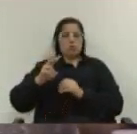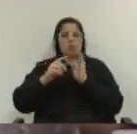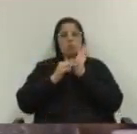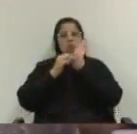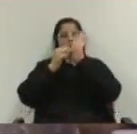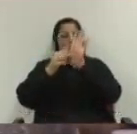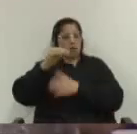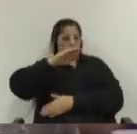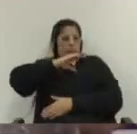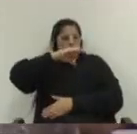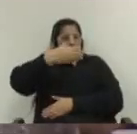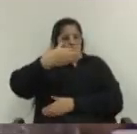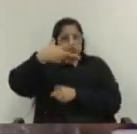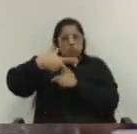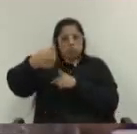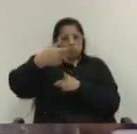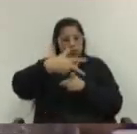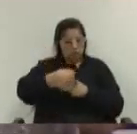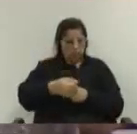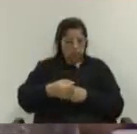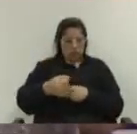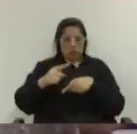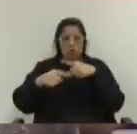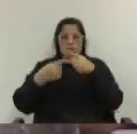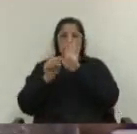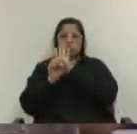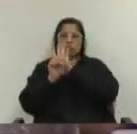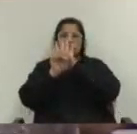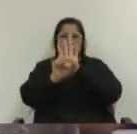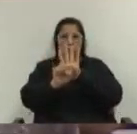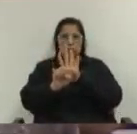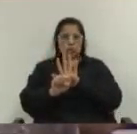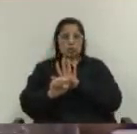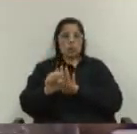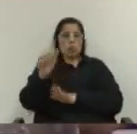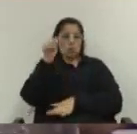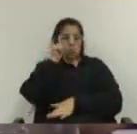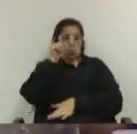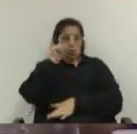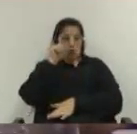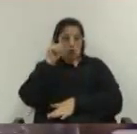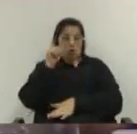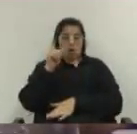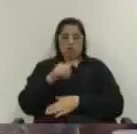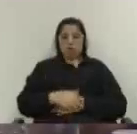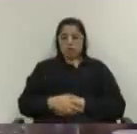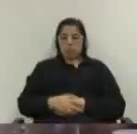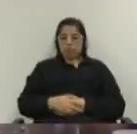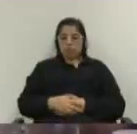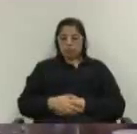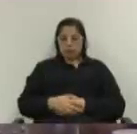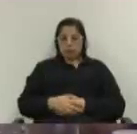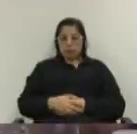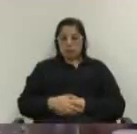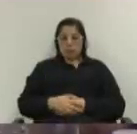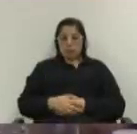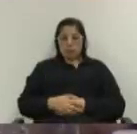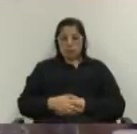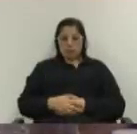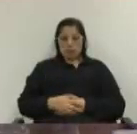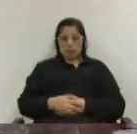32. Está hoje enterrada no mausoléu da Revolução. Mendonça Domingues, 2013,